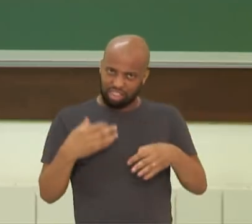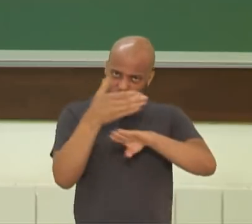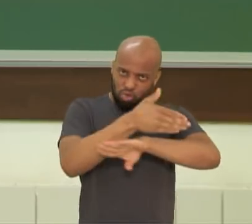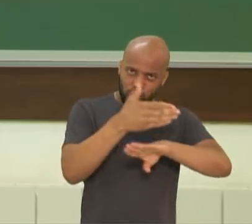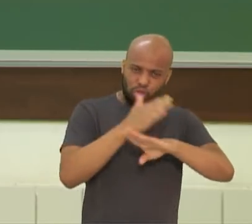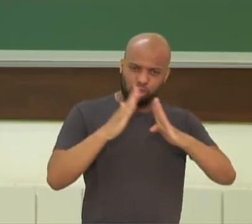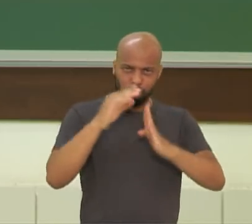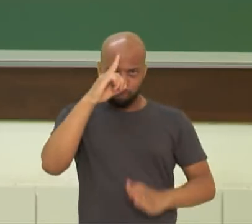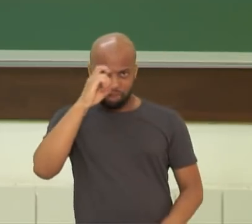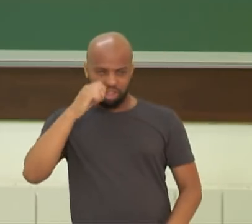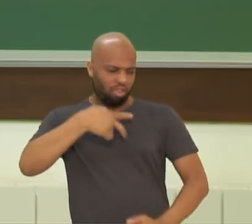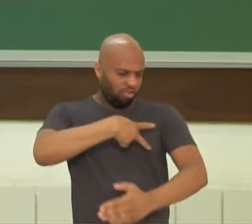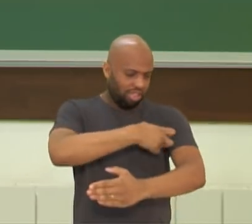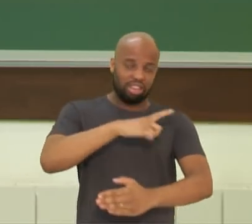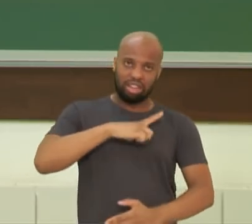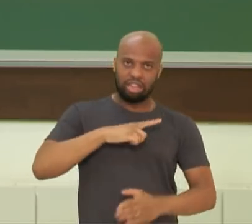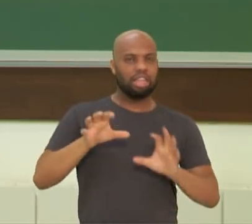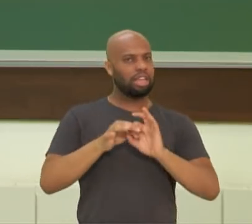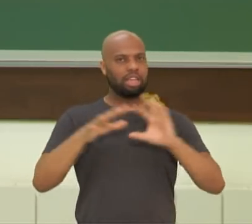adquirir, de pegar essa doença.